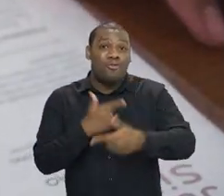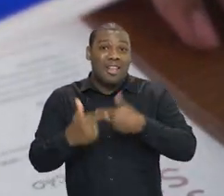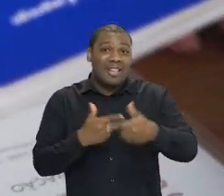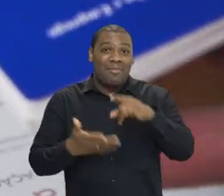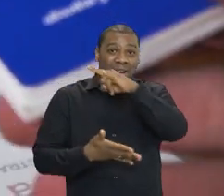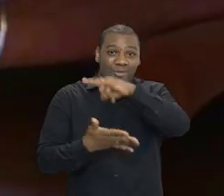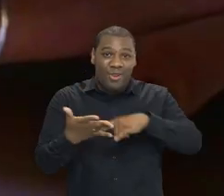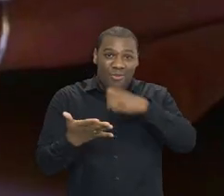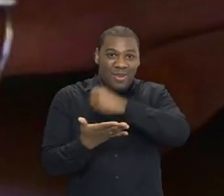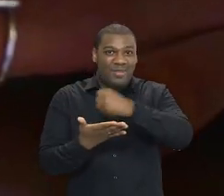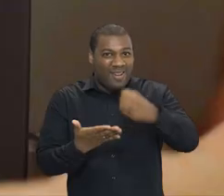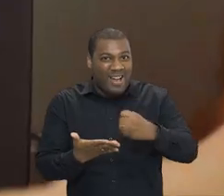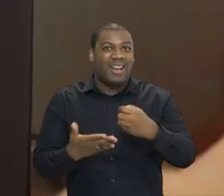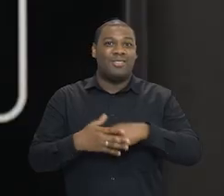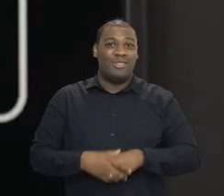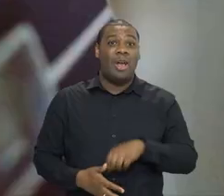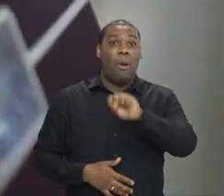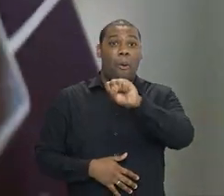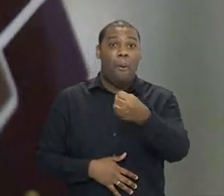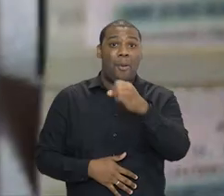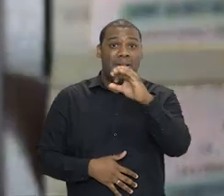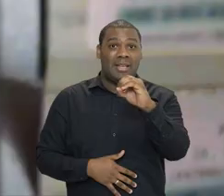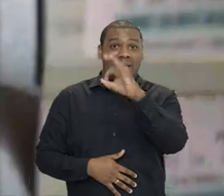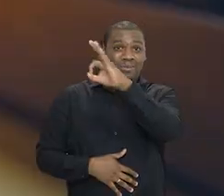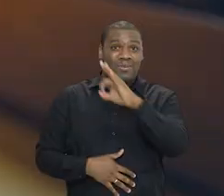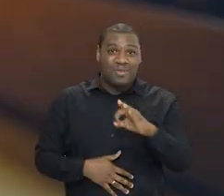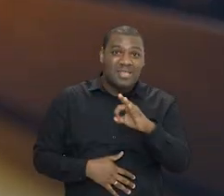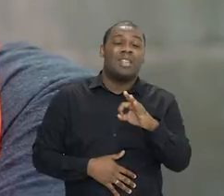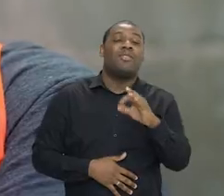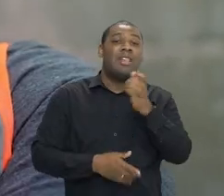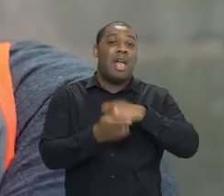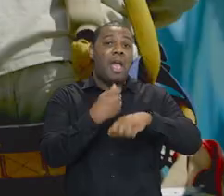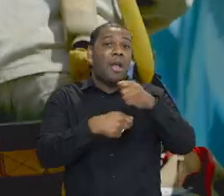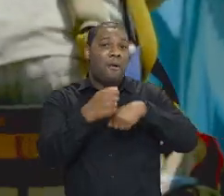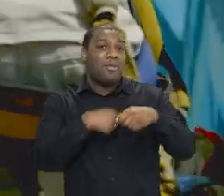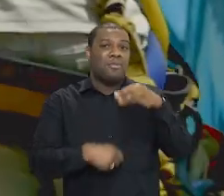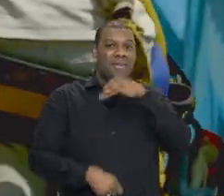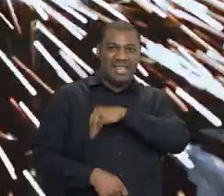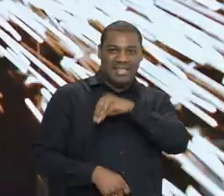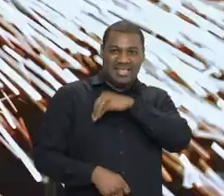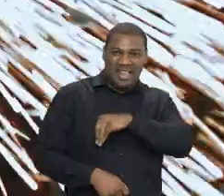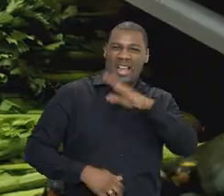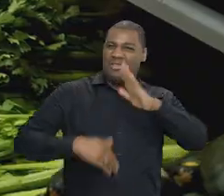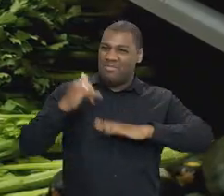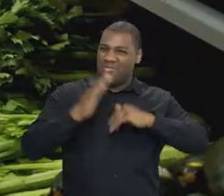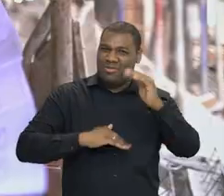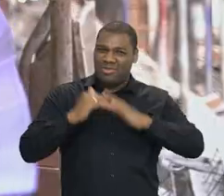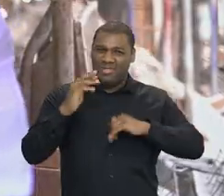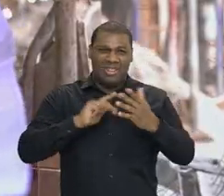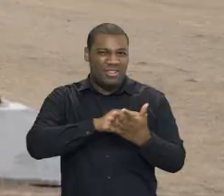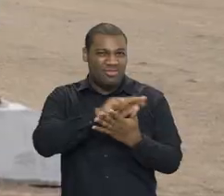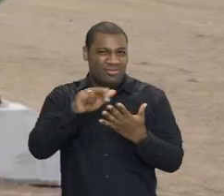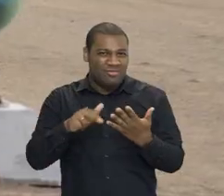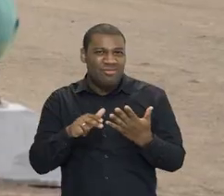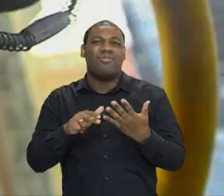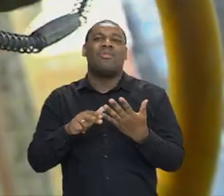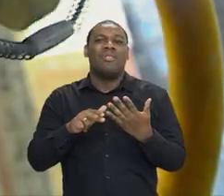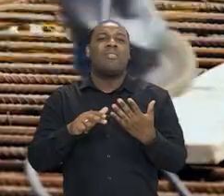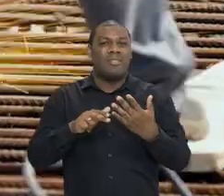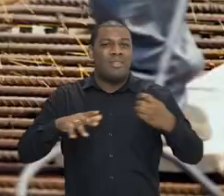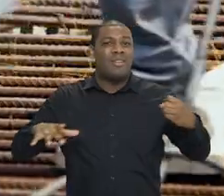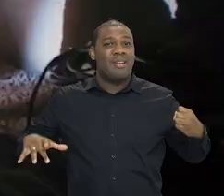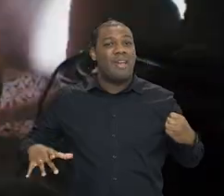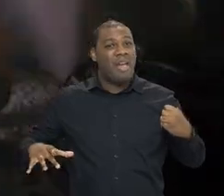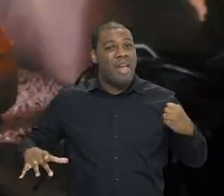carteira assinada. 80% das negociações salariais das mais diversas categorias profissionais garantiram